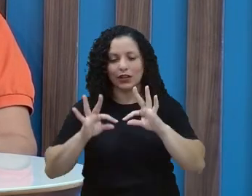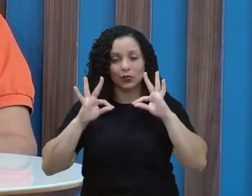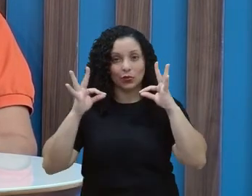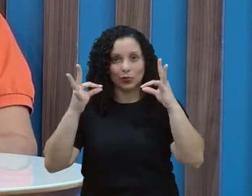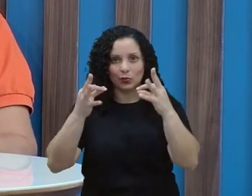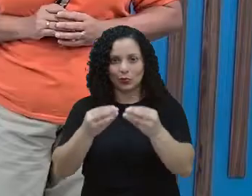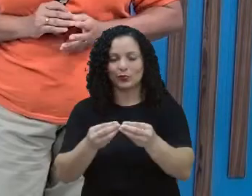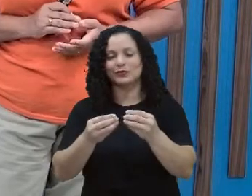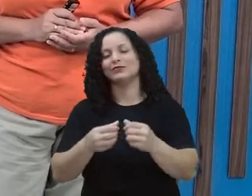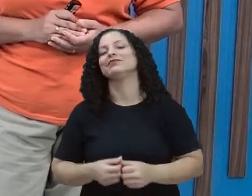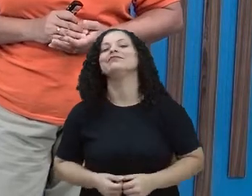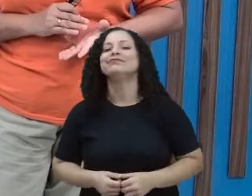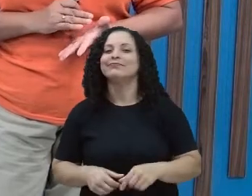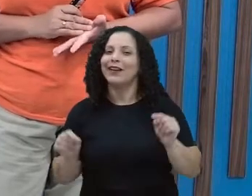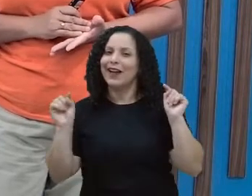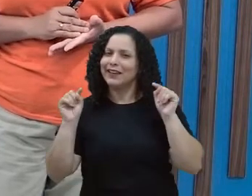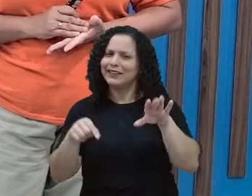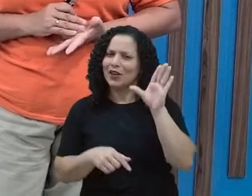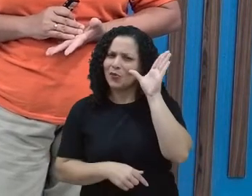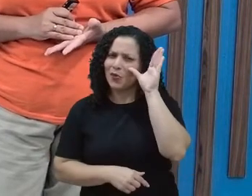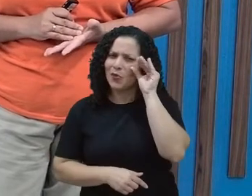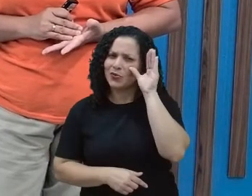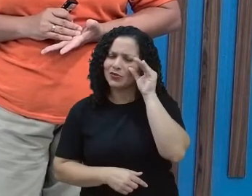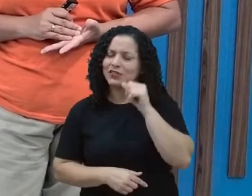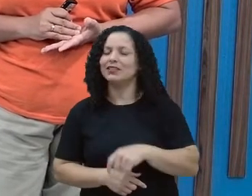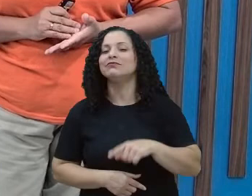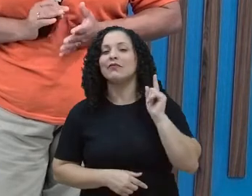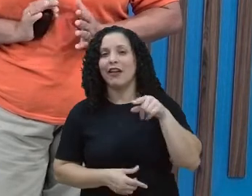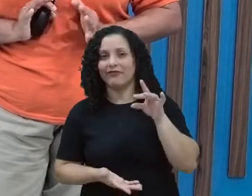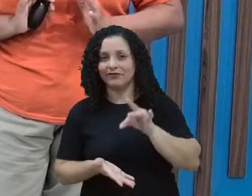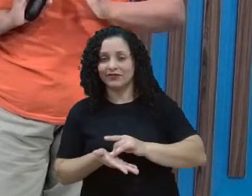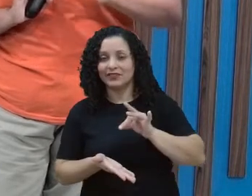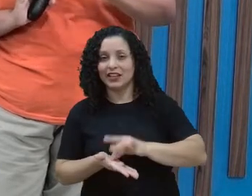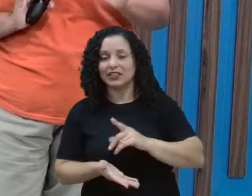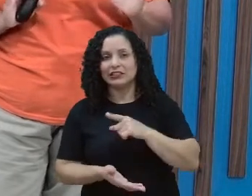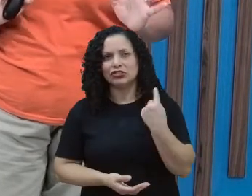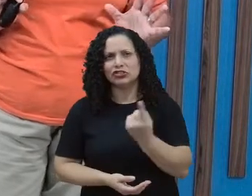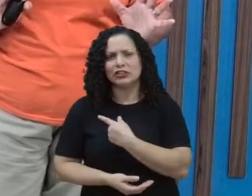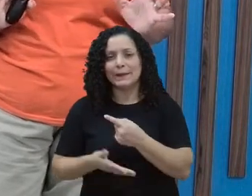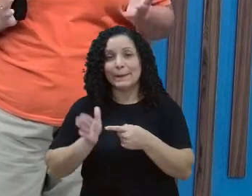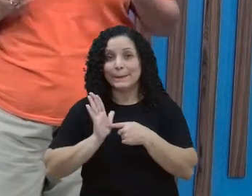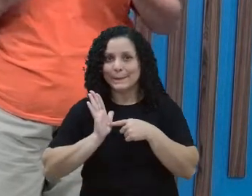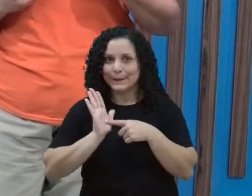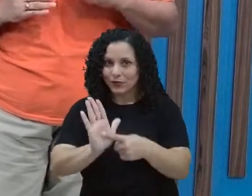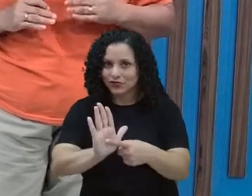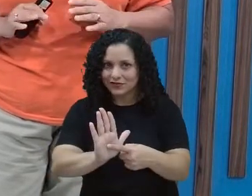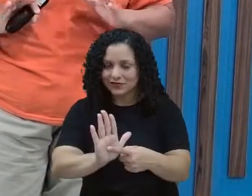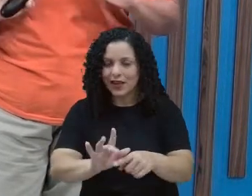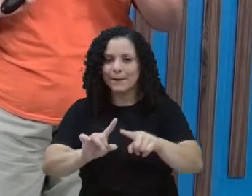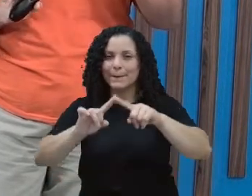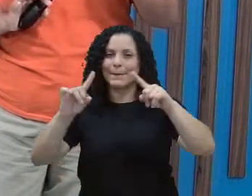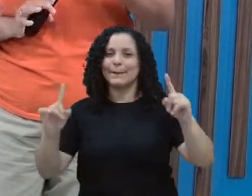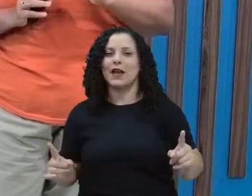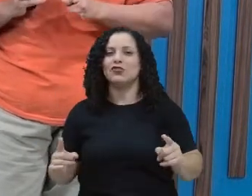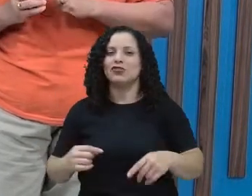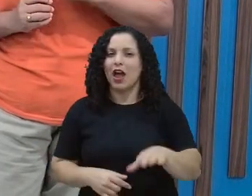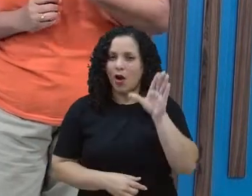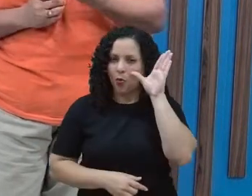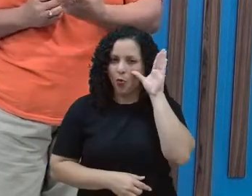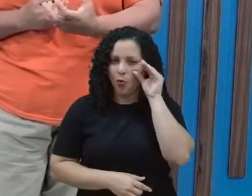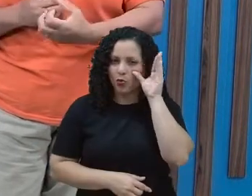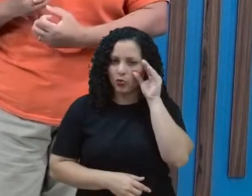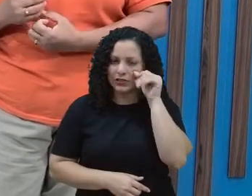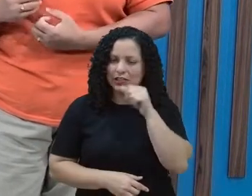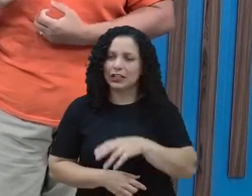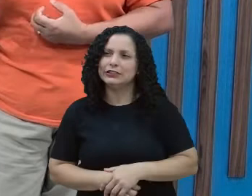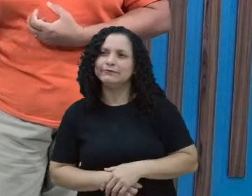a curiosidade está aí, porque a gente faz isso, viu, professora Verônica? A gente mostra o caminho, e aí, ó, a curiosidade faz